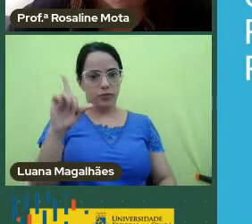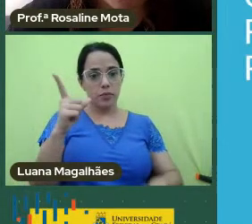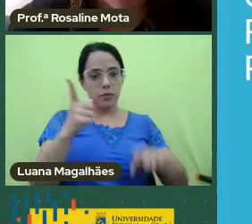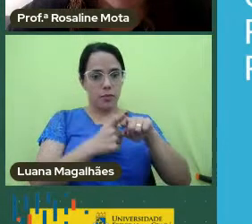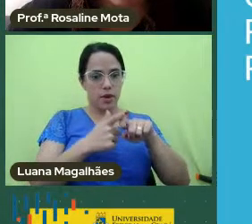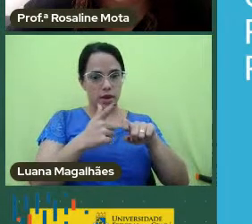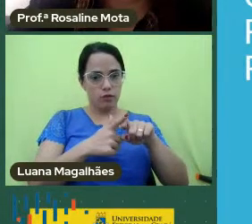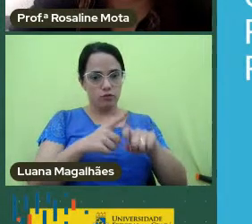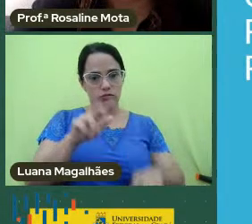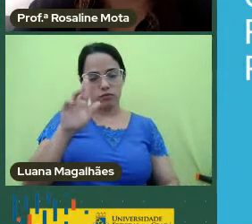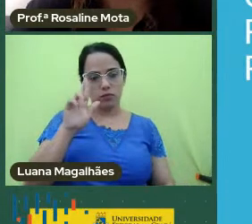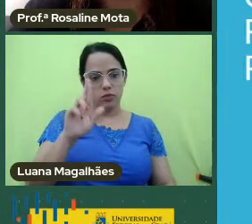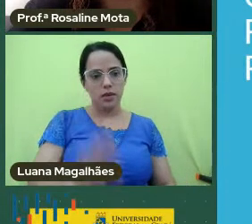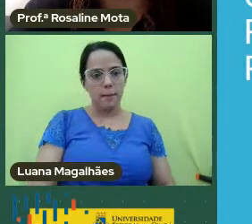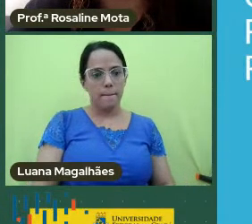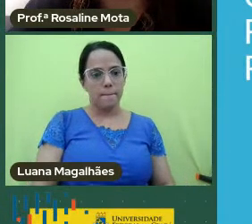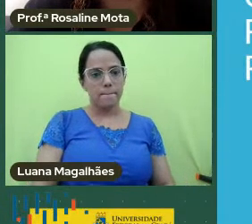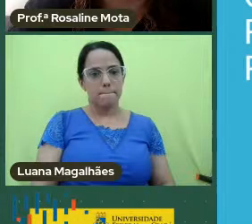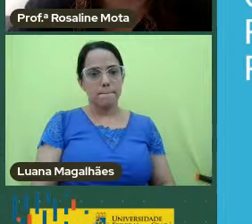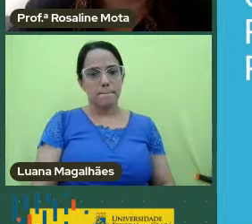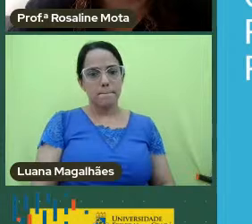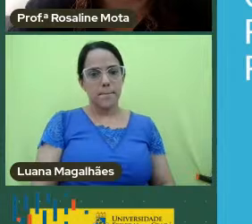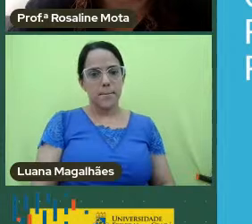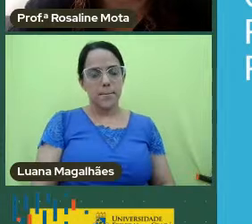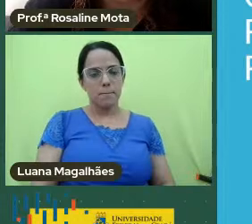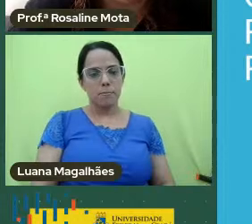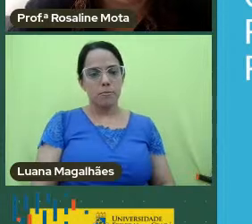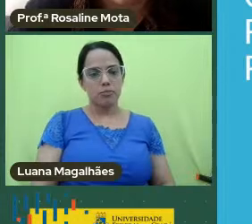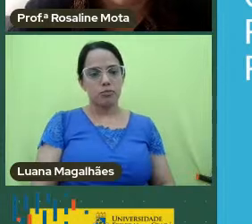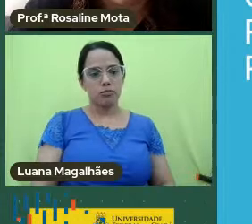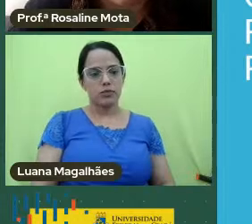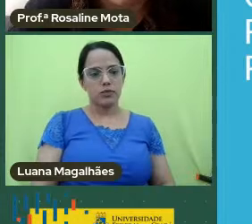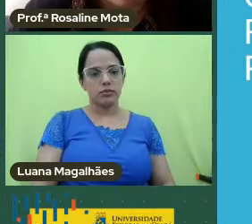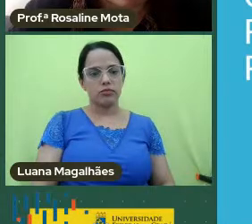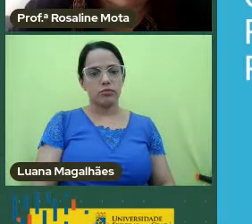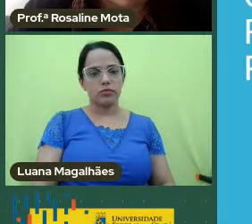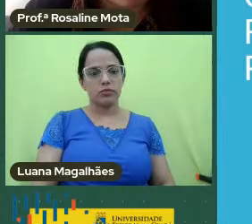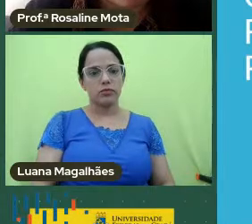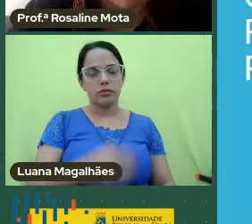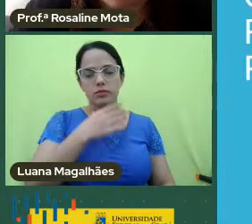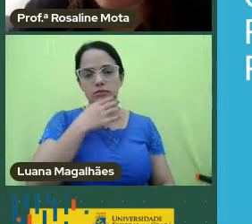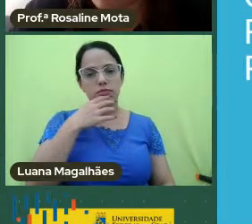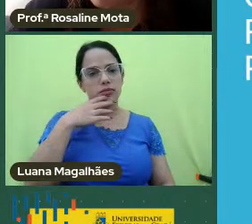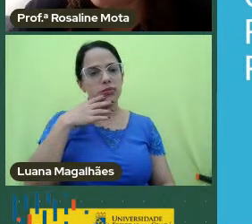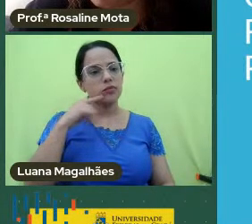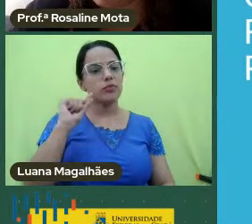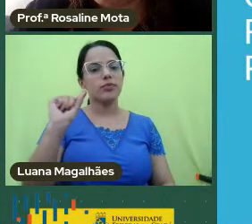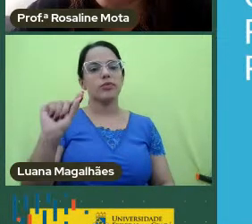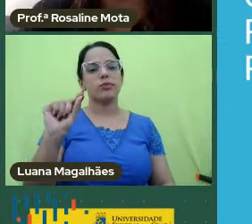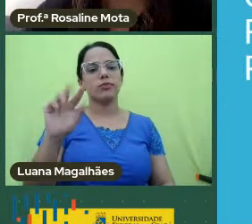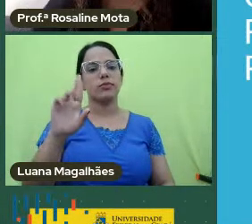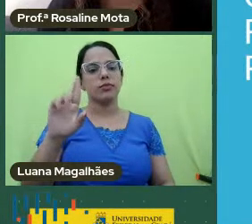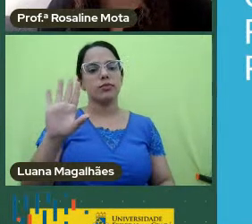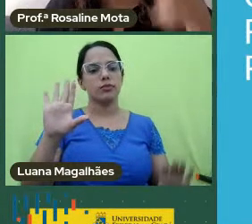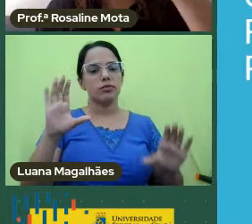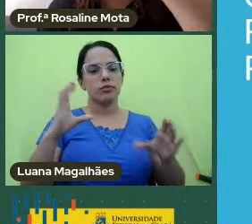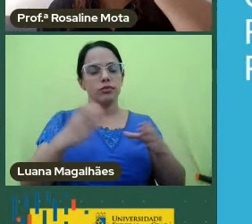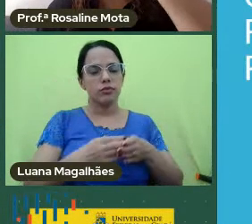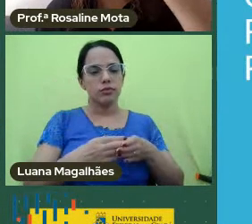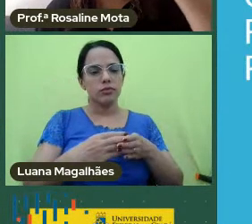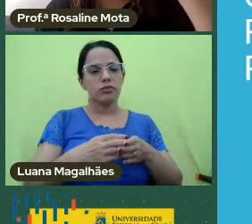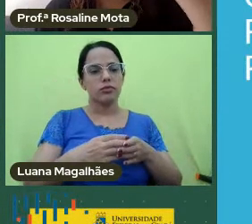médico. É, e o que que compete a essa comissão de revisão de prontuários? E